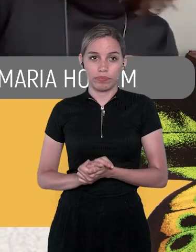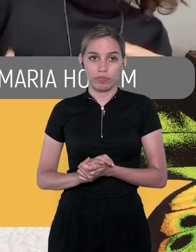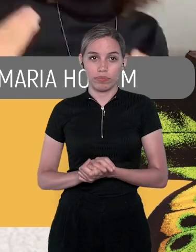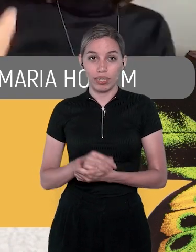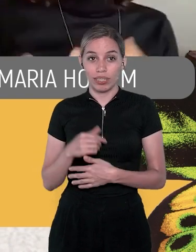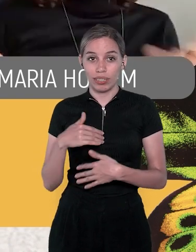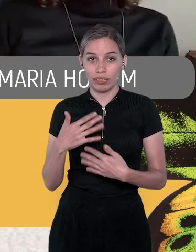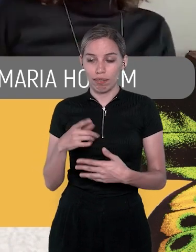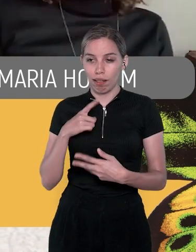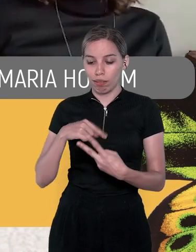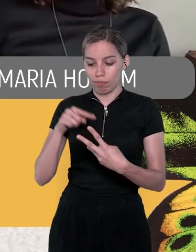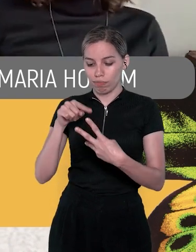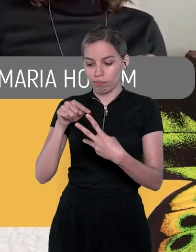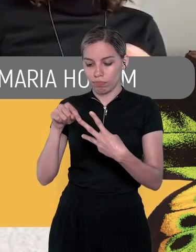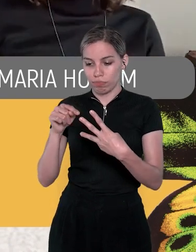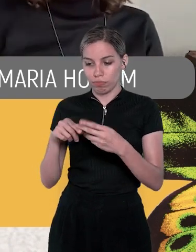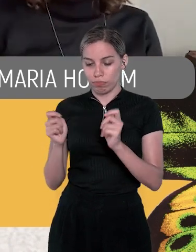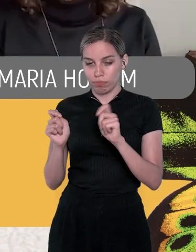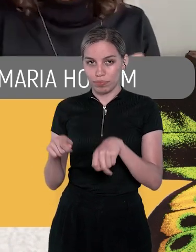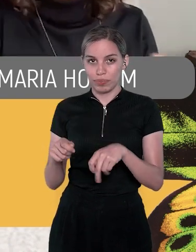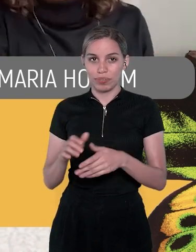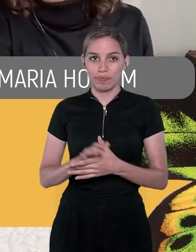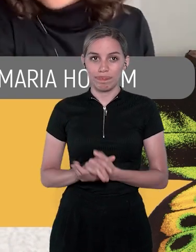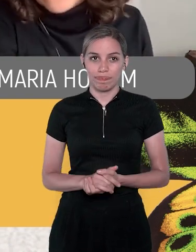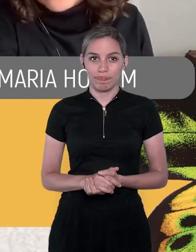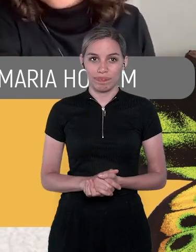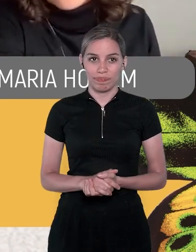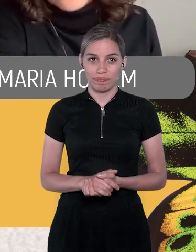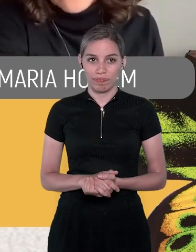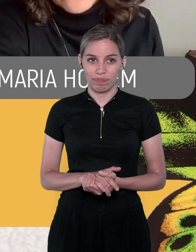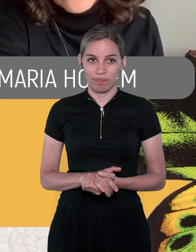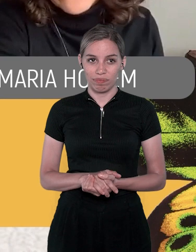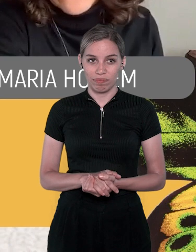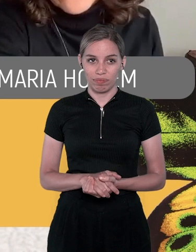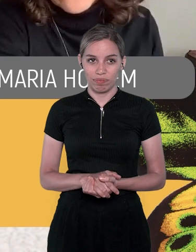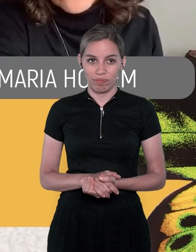três possibilidades que eu estou desenhando aqui.